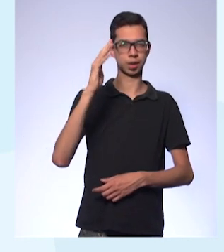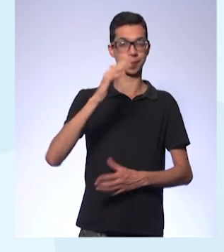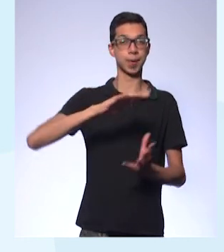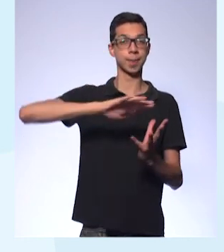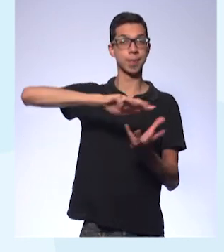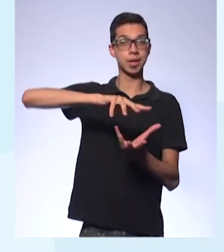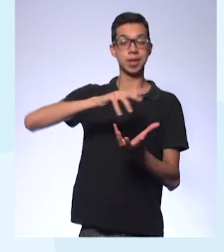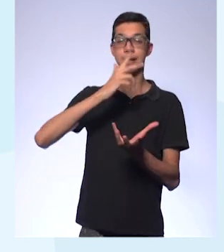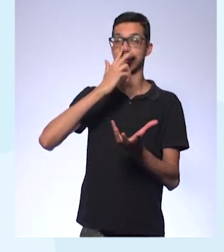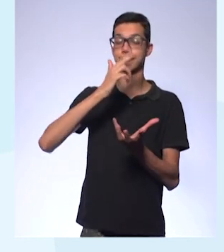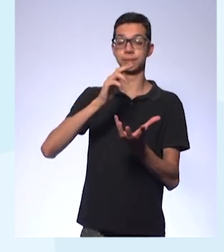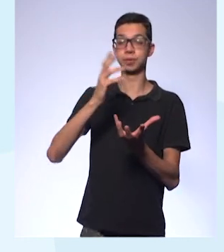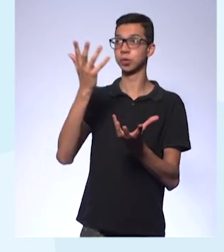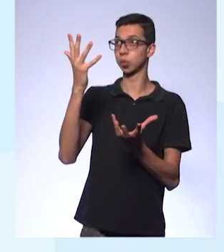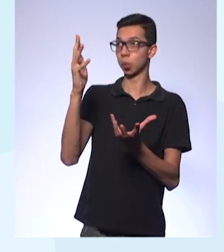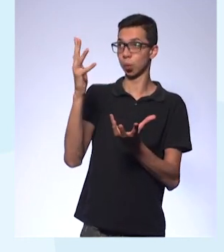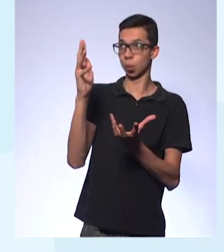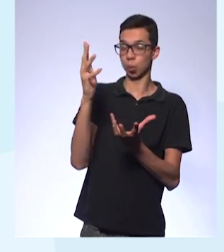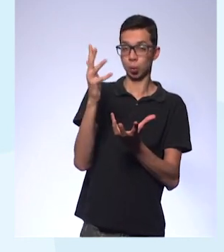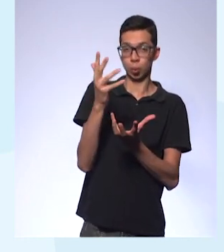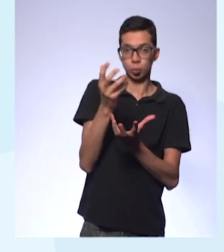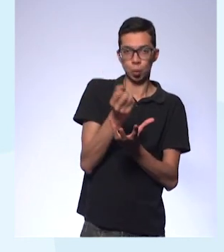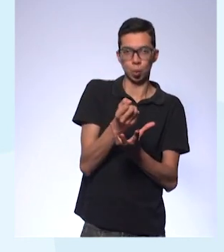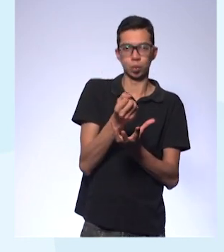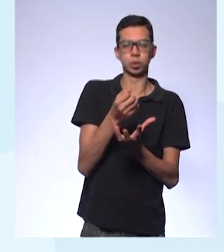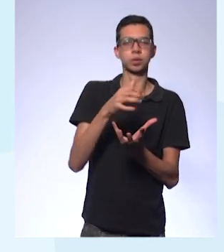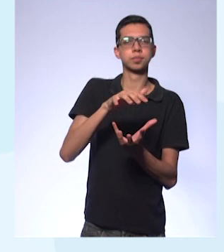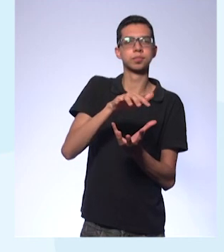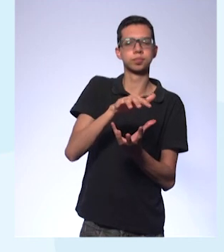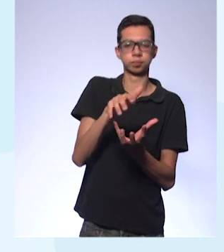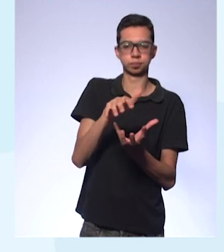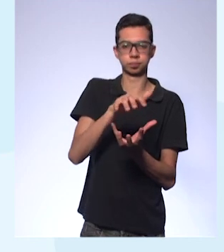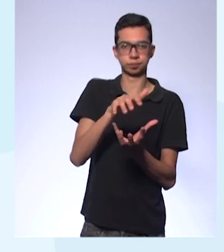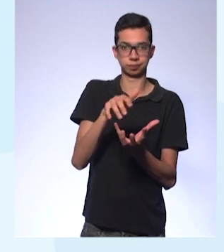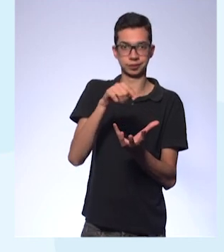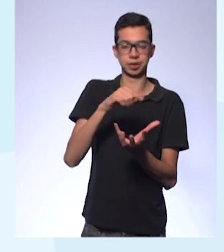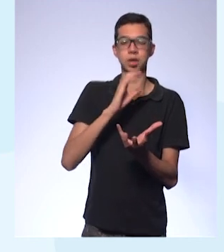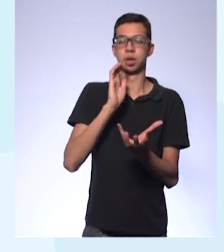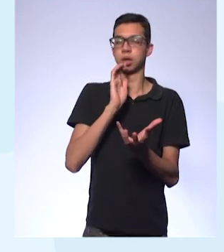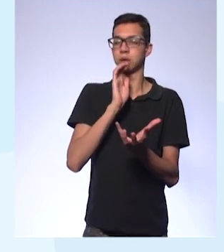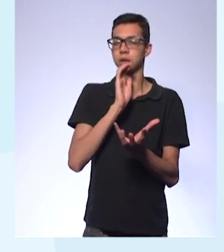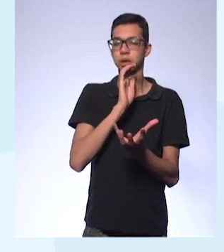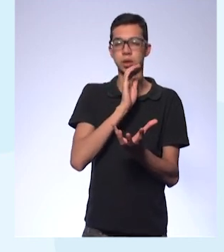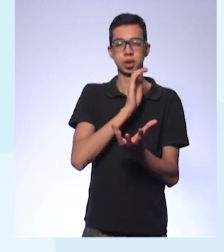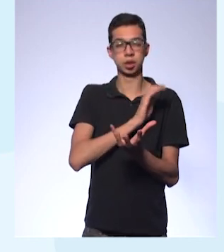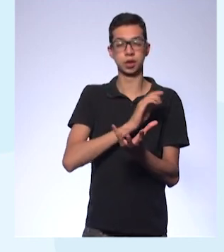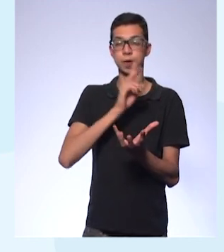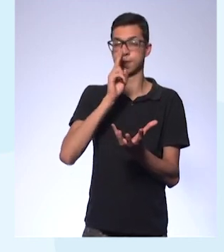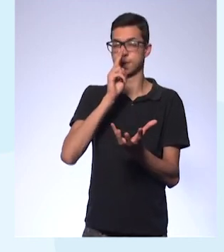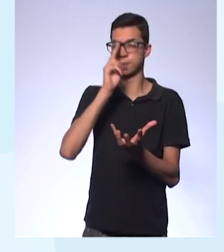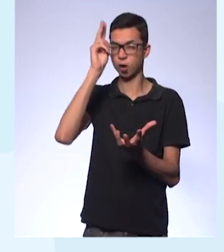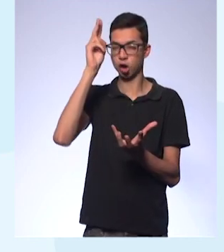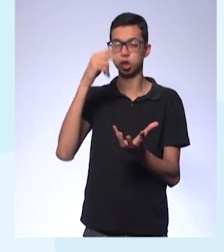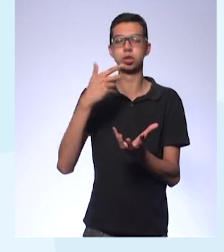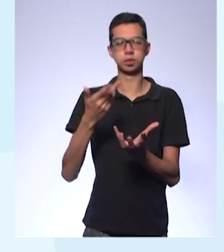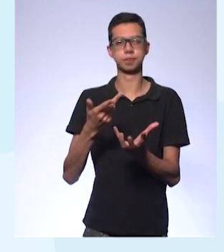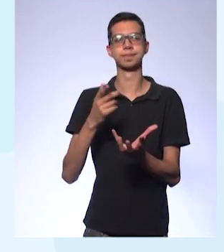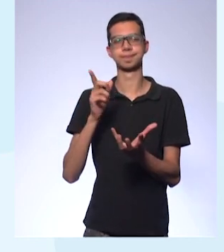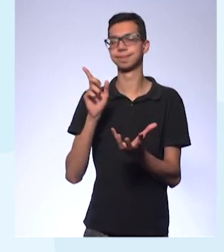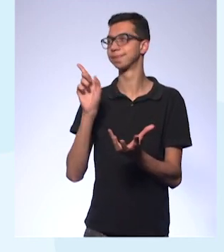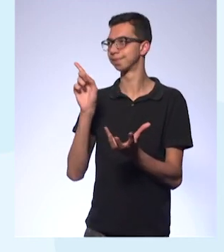planeta, aumentando assim a temperatura. E aí, aumentando a temperatura em grande escala, a gente tem essas explosões